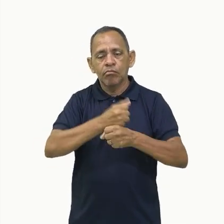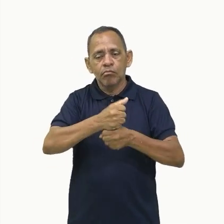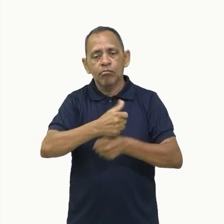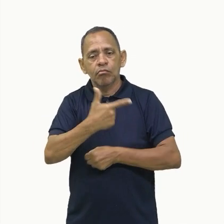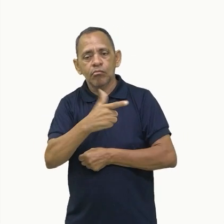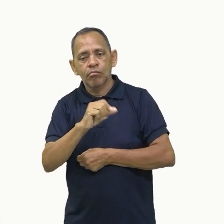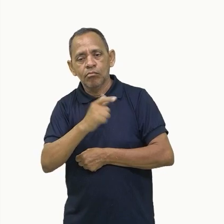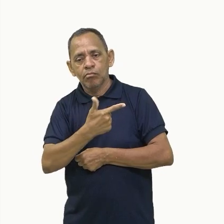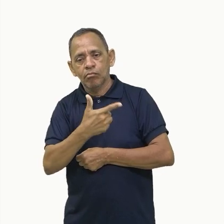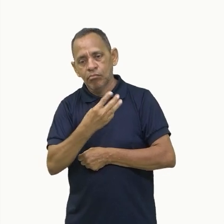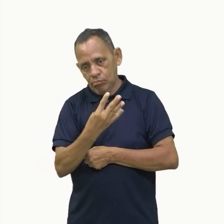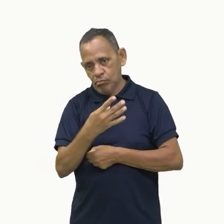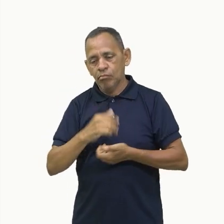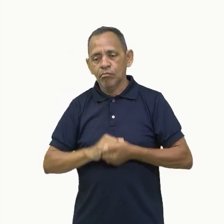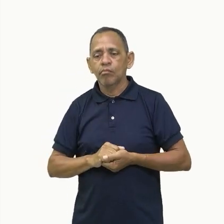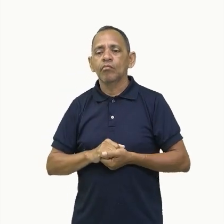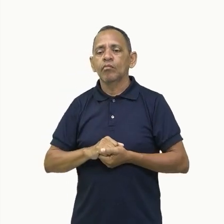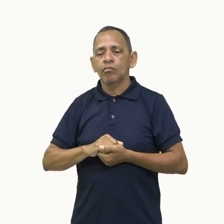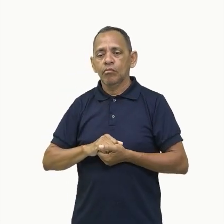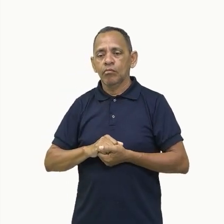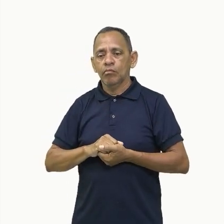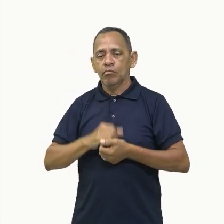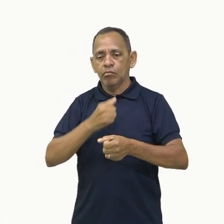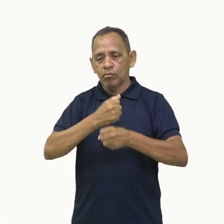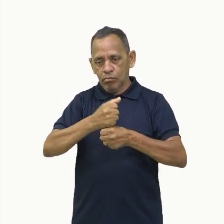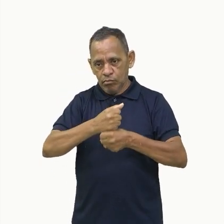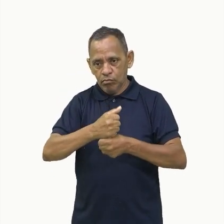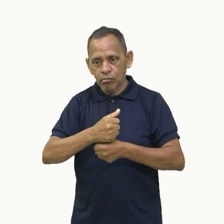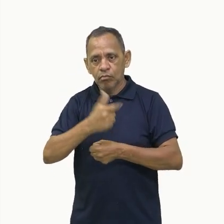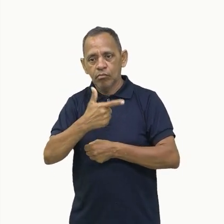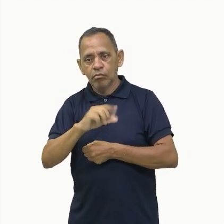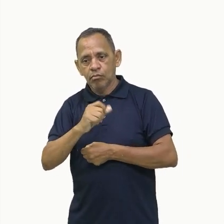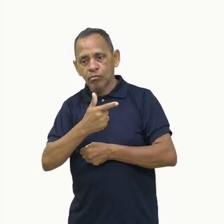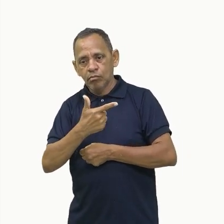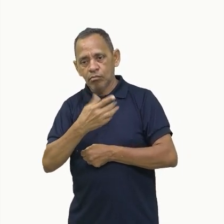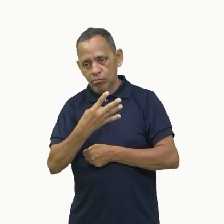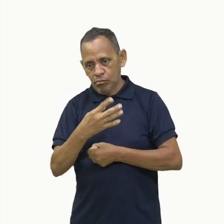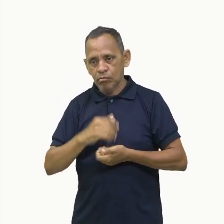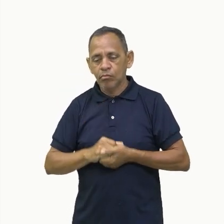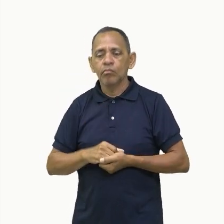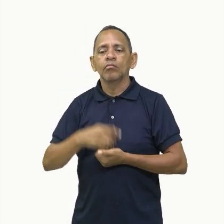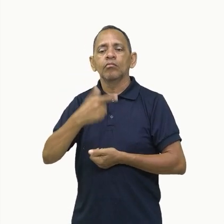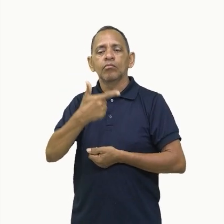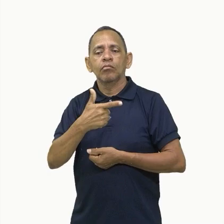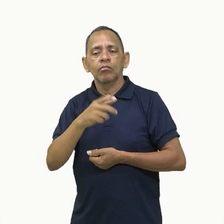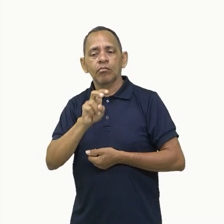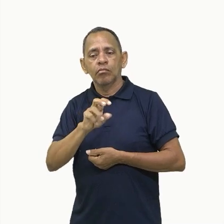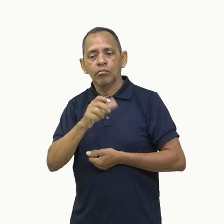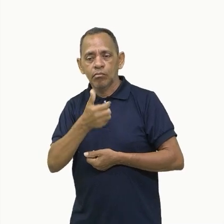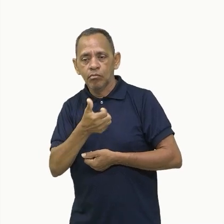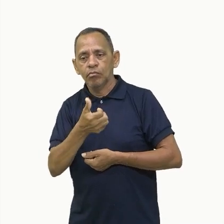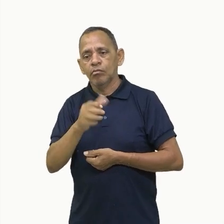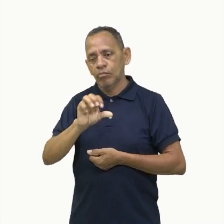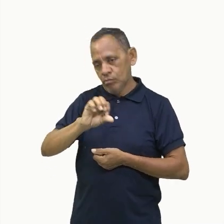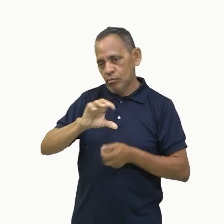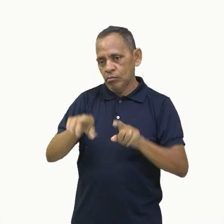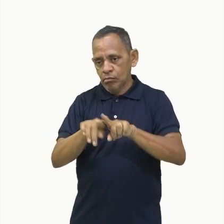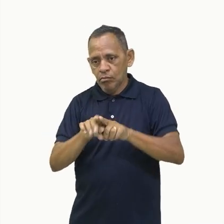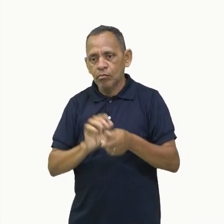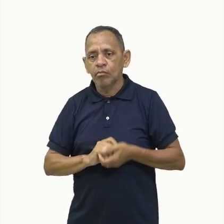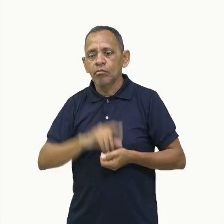leve queda para 3.519, em fevereiro tem essa baixa também, assim